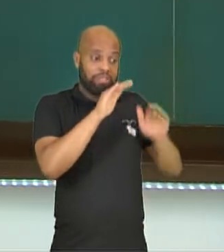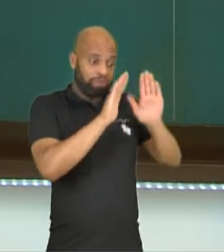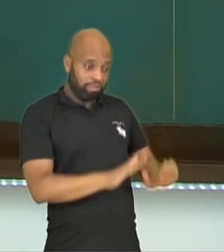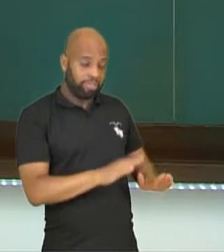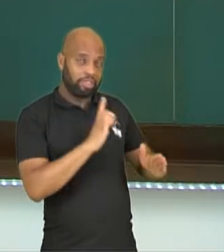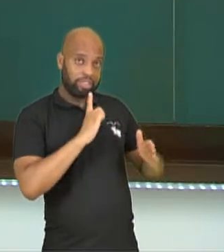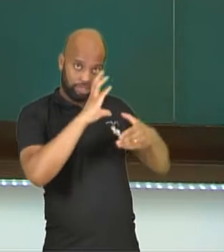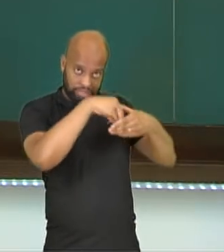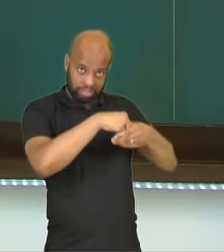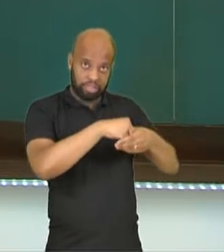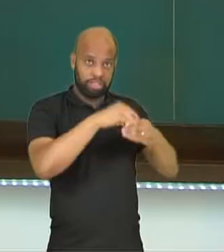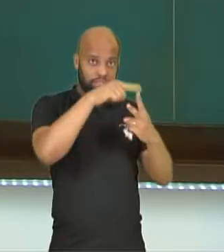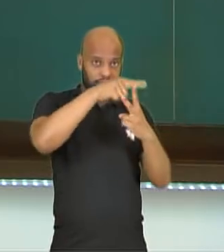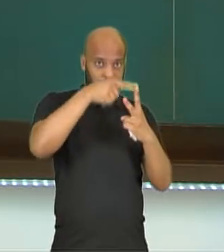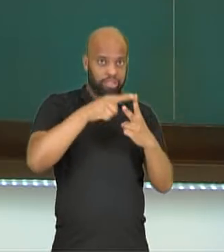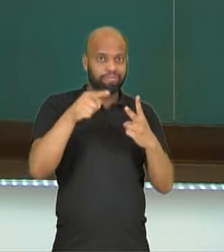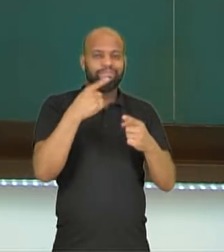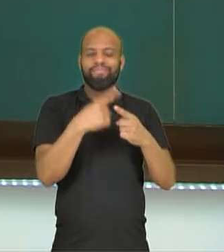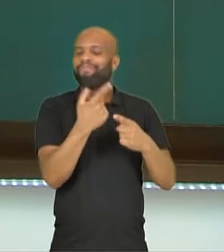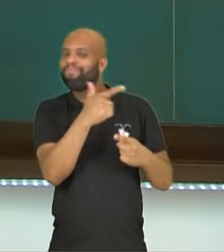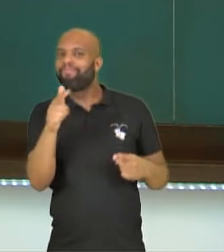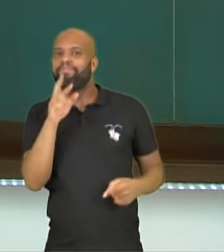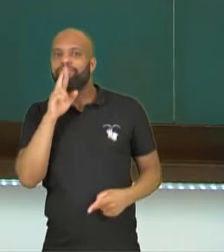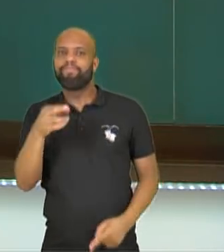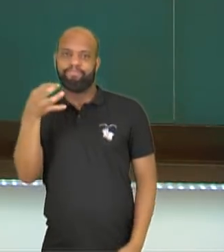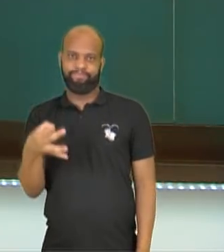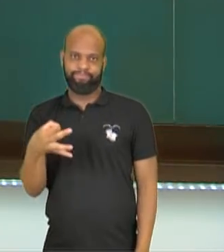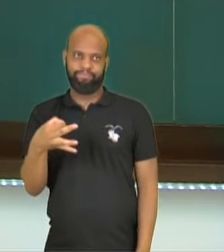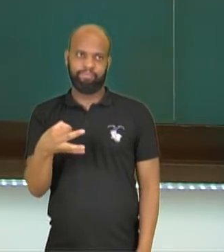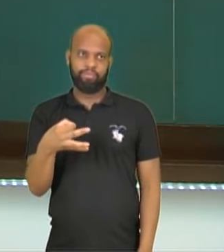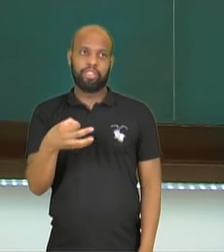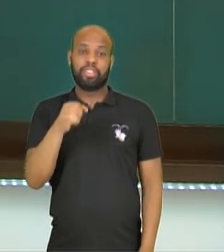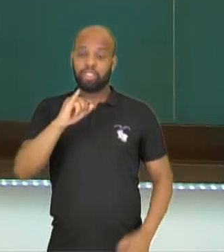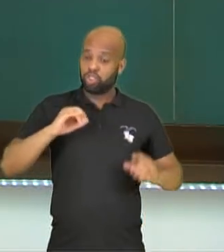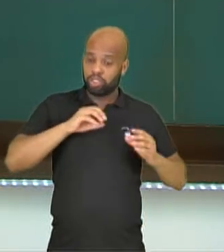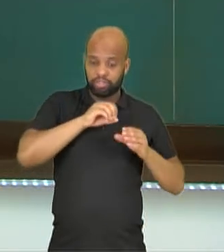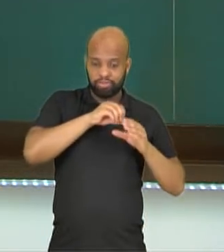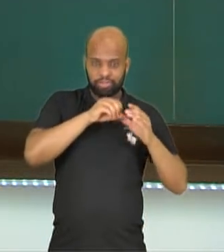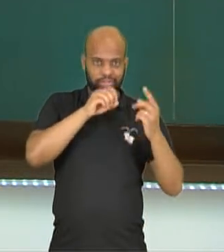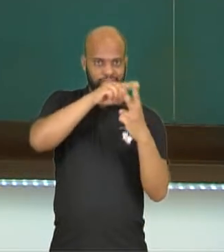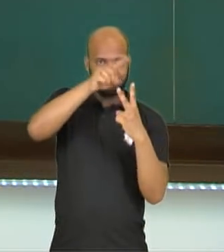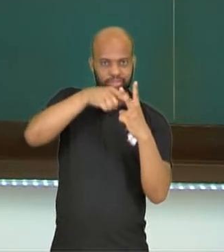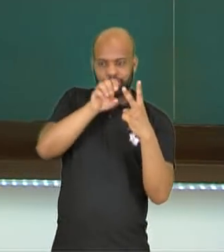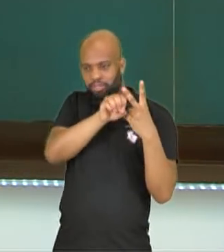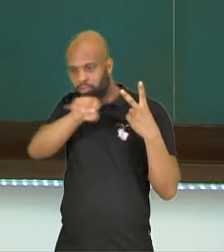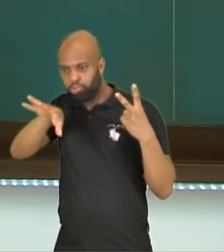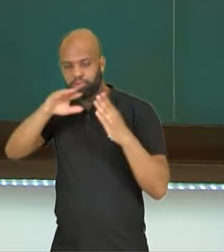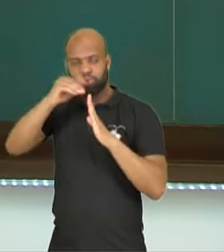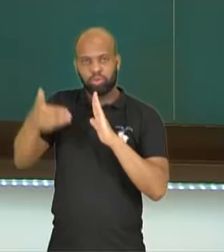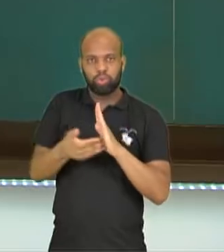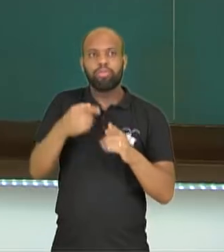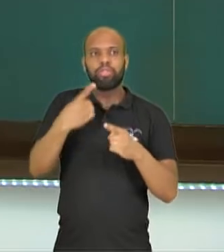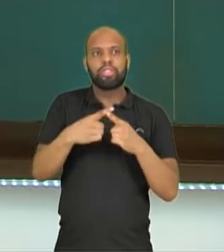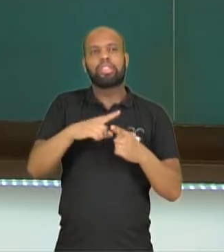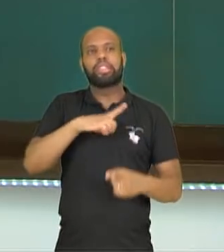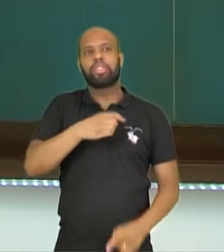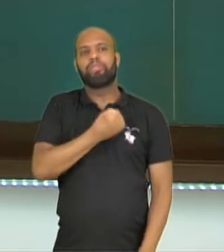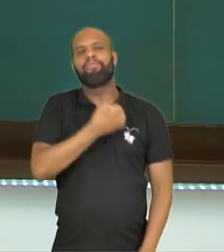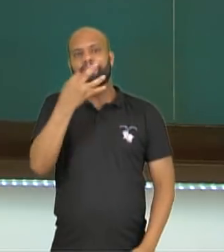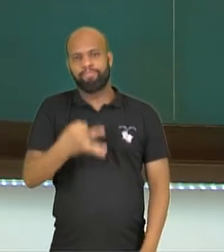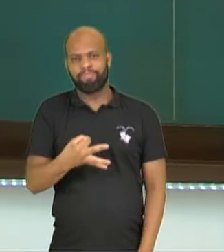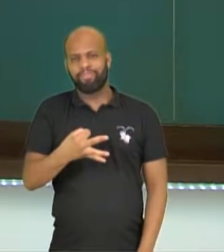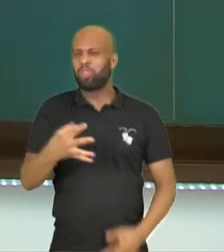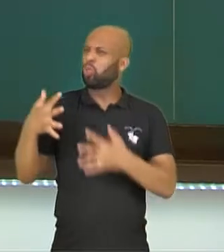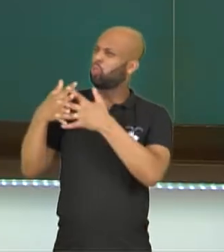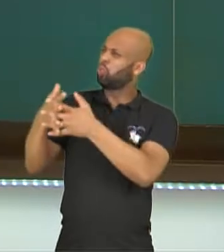não tem uma raiz exata. Se todo mundo sair, é porque ele tem raiz exata, ok? A professora está confusa. Vamos ver